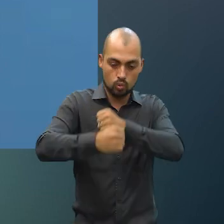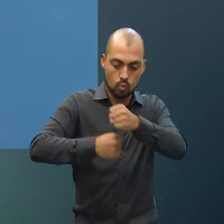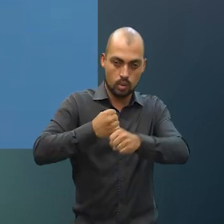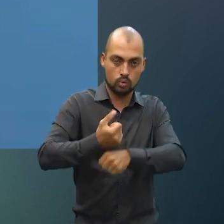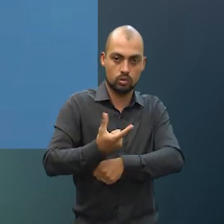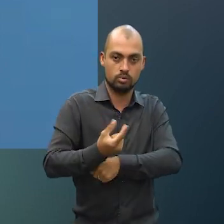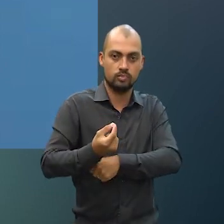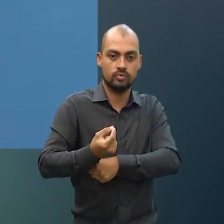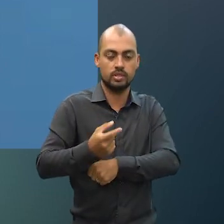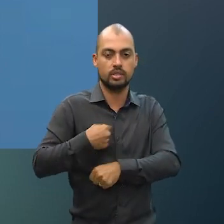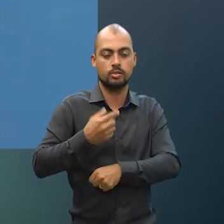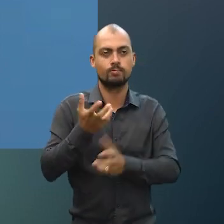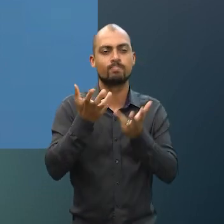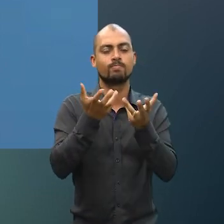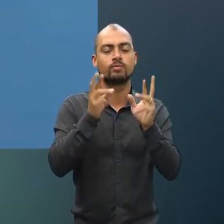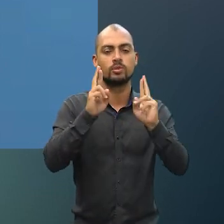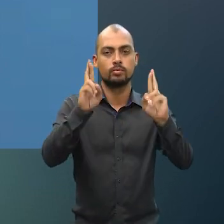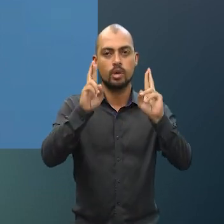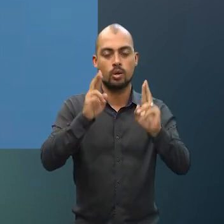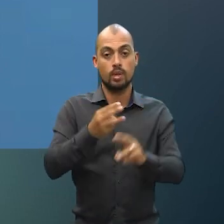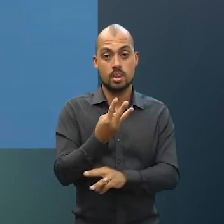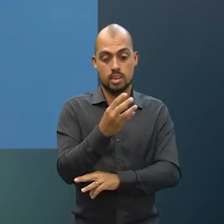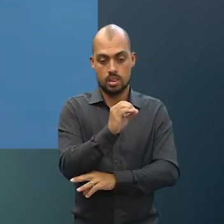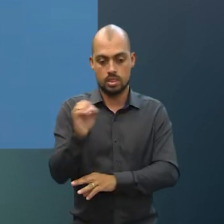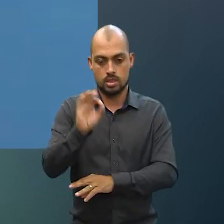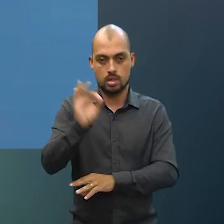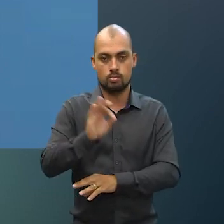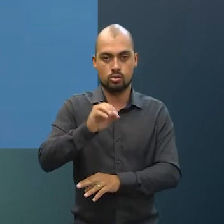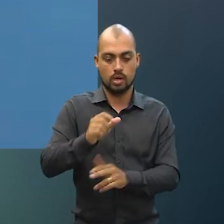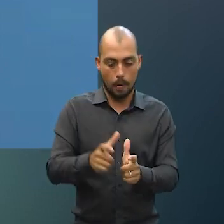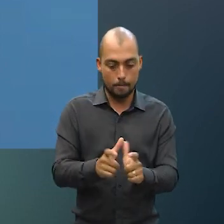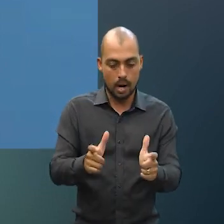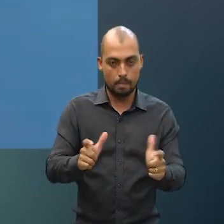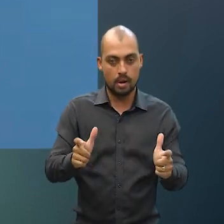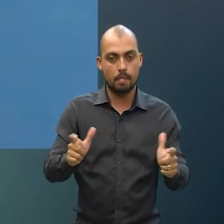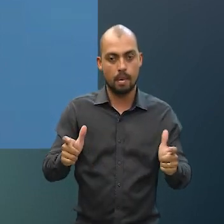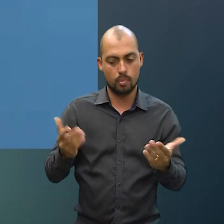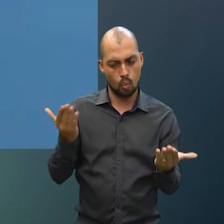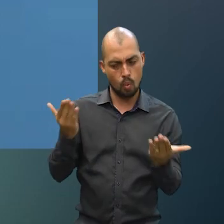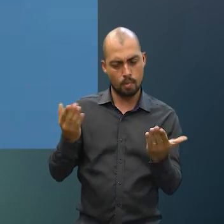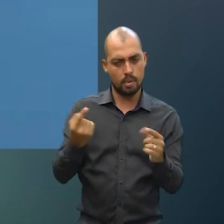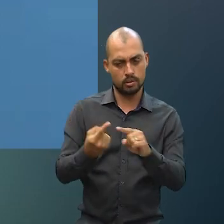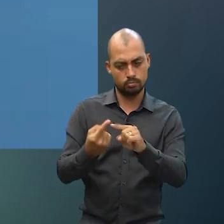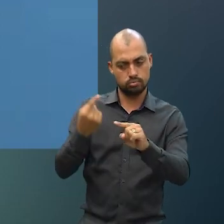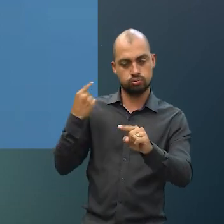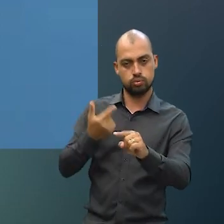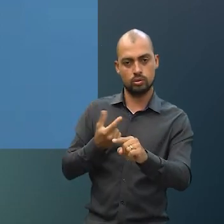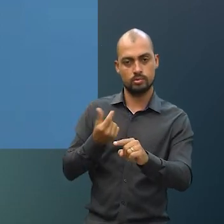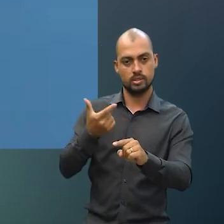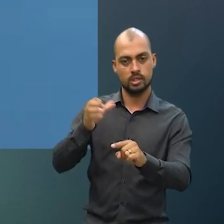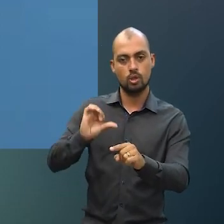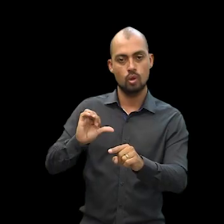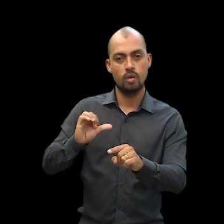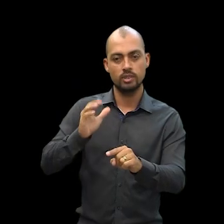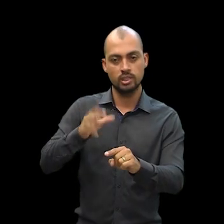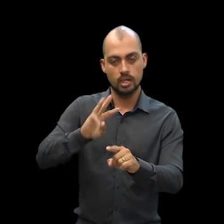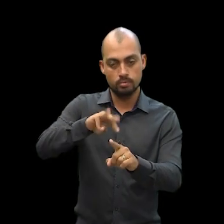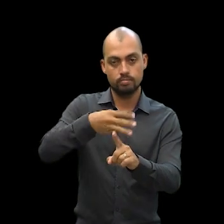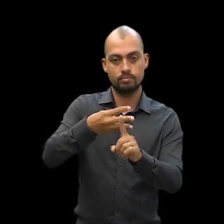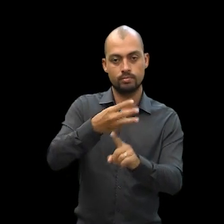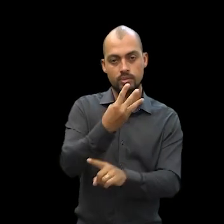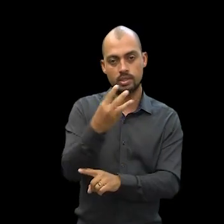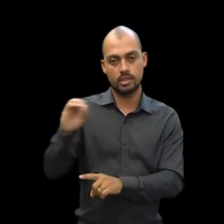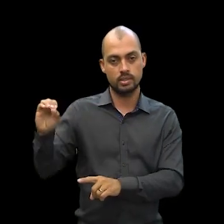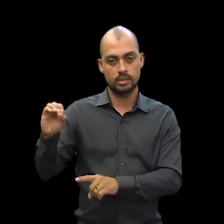que 300% de crescimento em relação ao nosso número desse ano, que é um número já 300% acima do ano